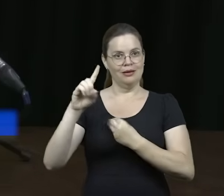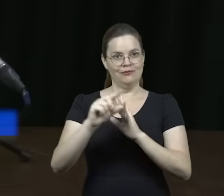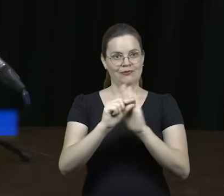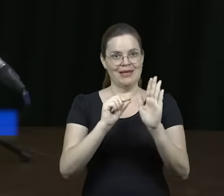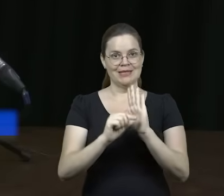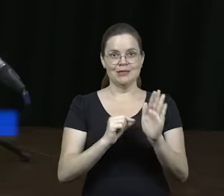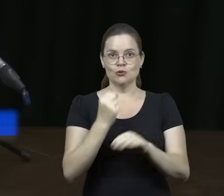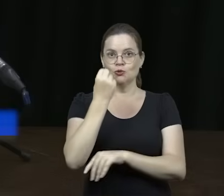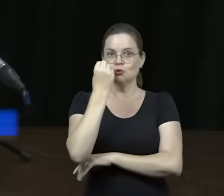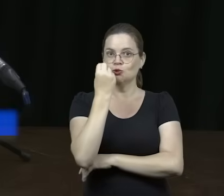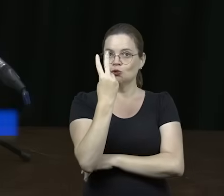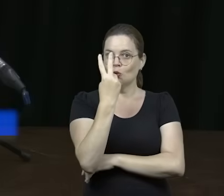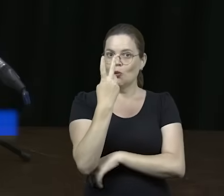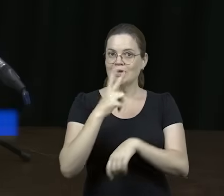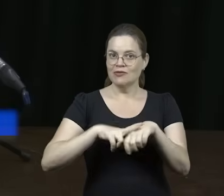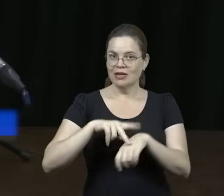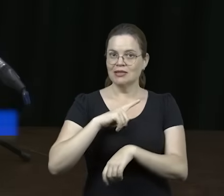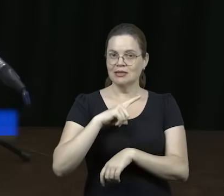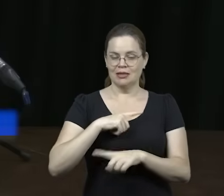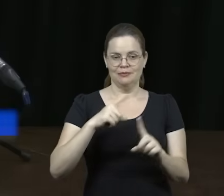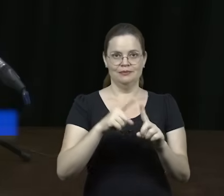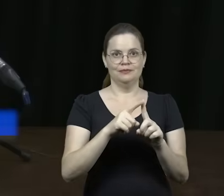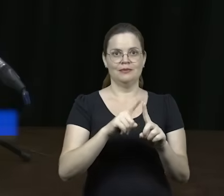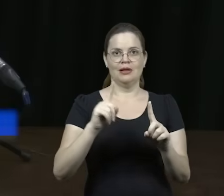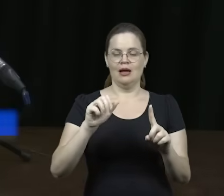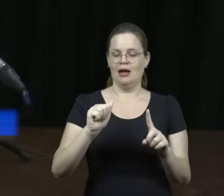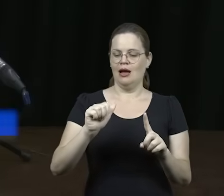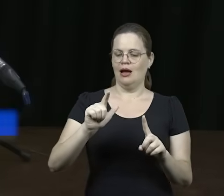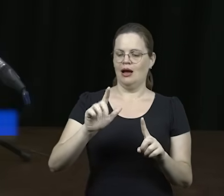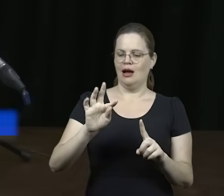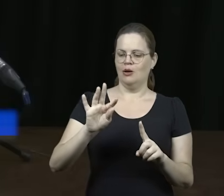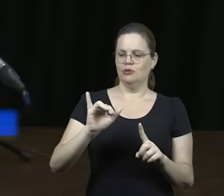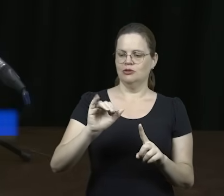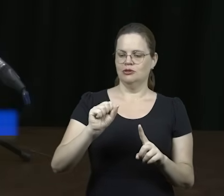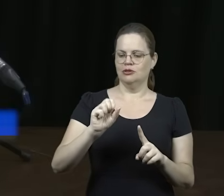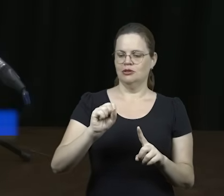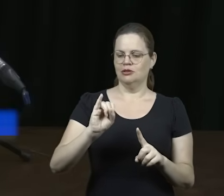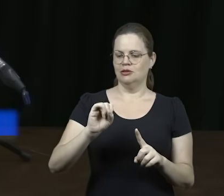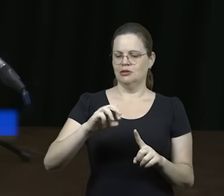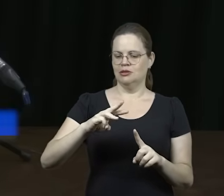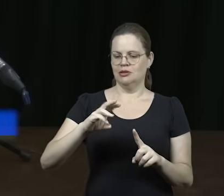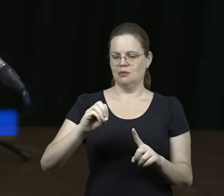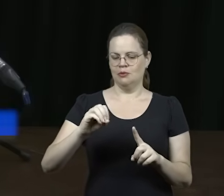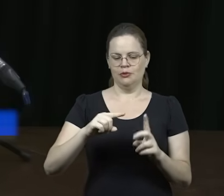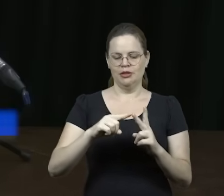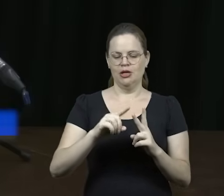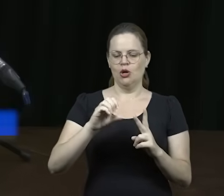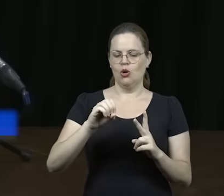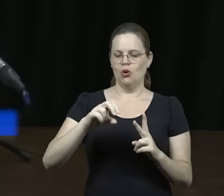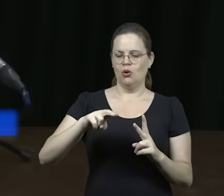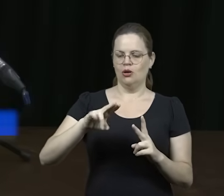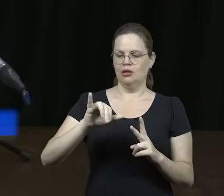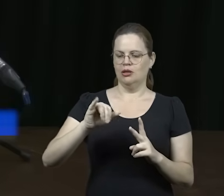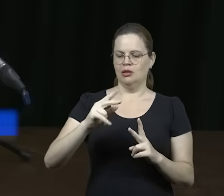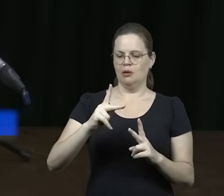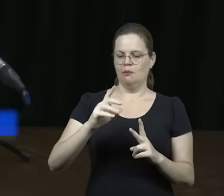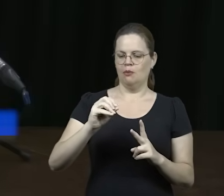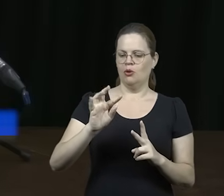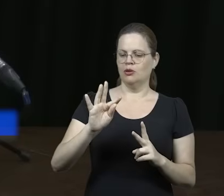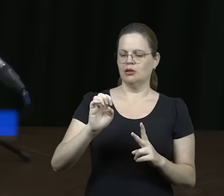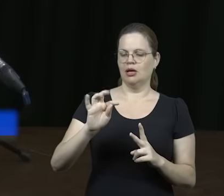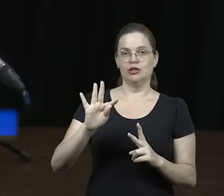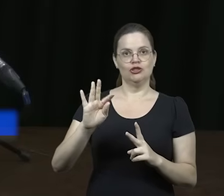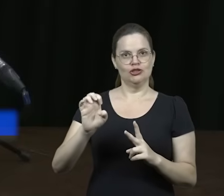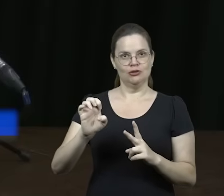2 vezes. Ele é chamado de Altíssimo e de Onipotente.